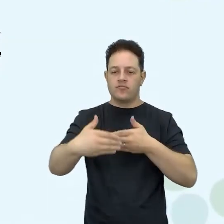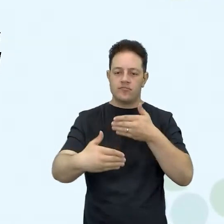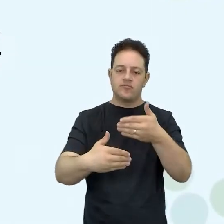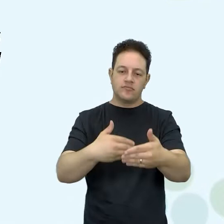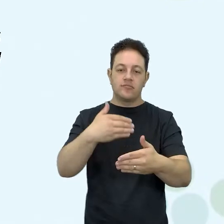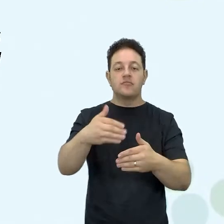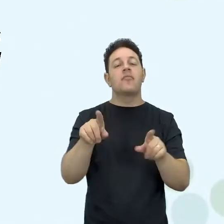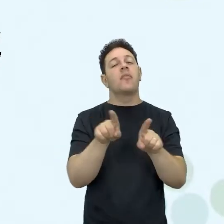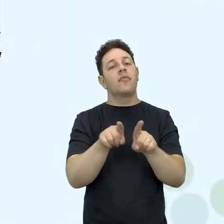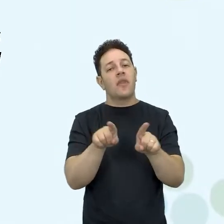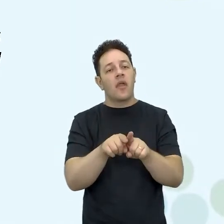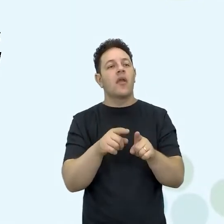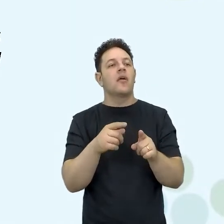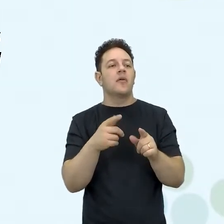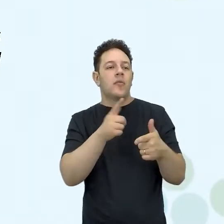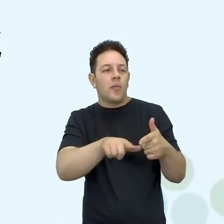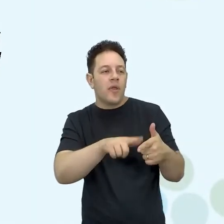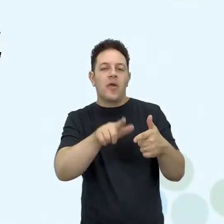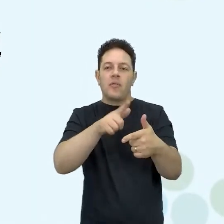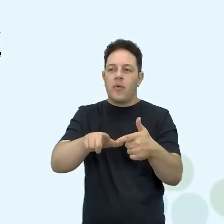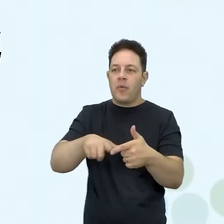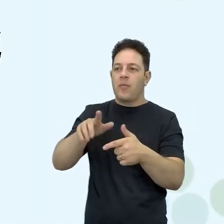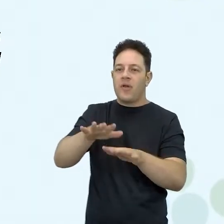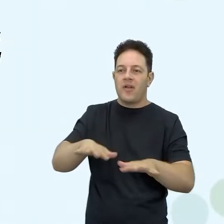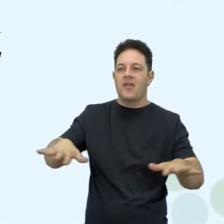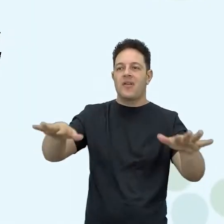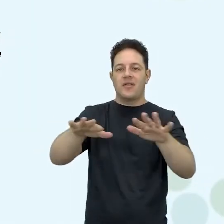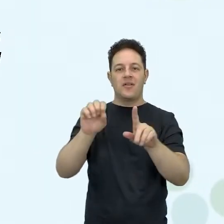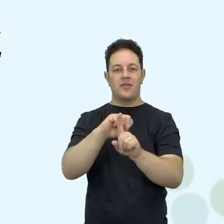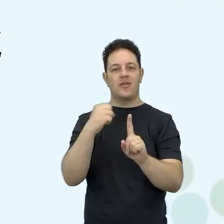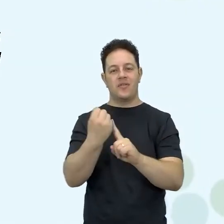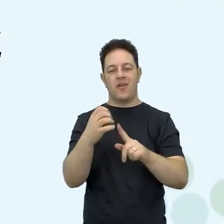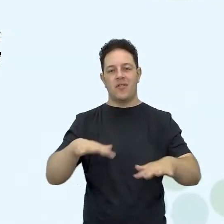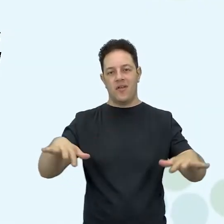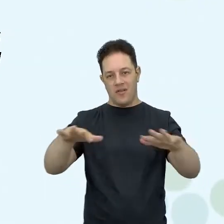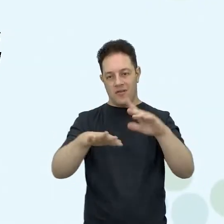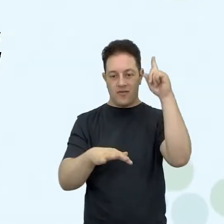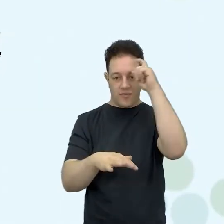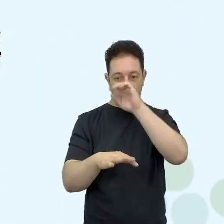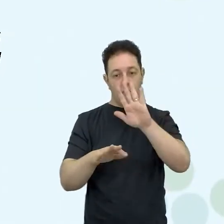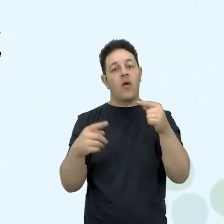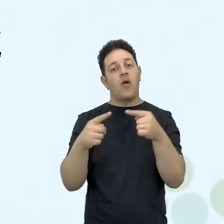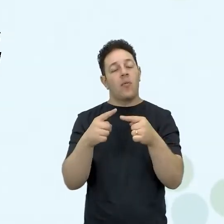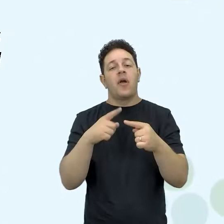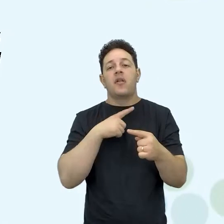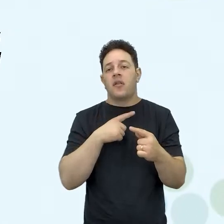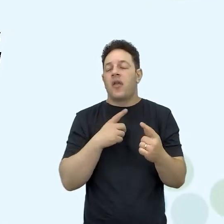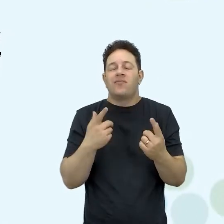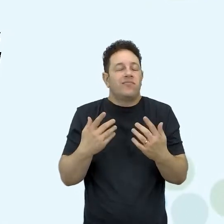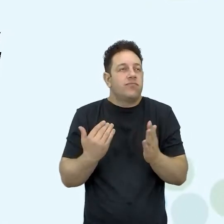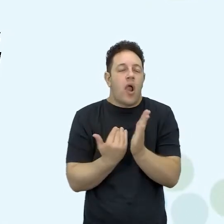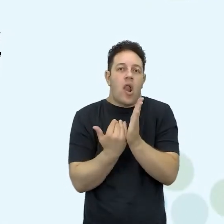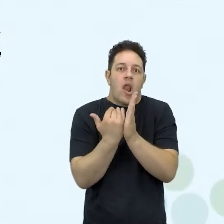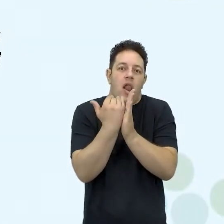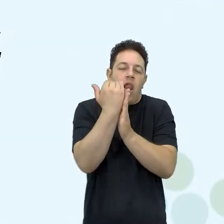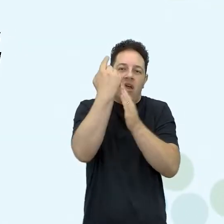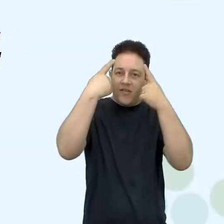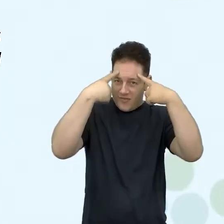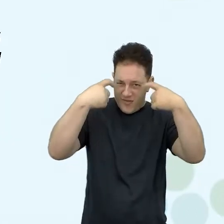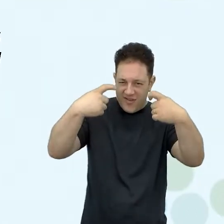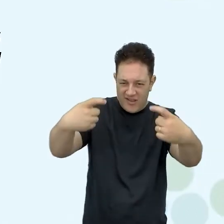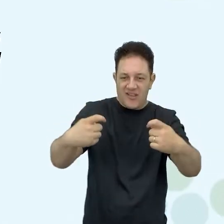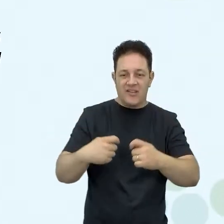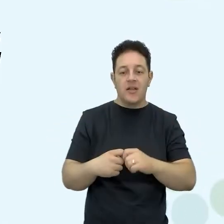com problemas da sociedade civil, né, que nesse caso tem a ver com a grande escalada da violência. Eu queria